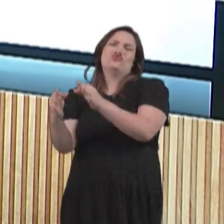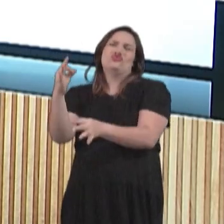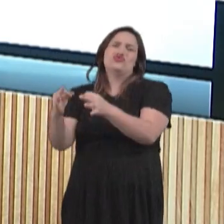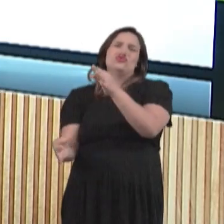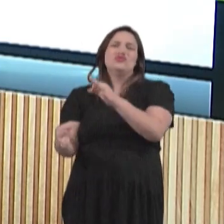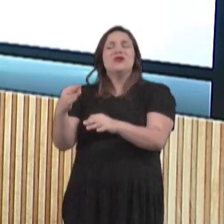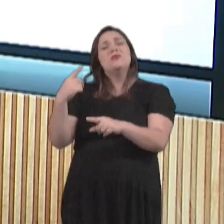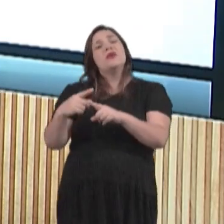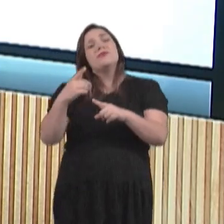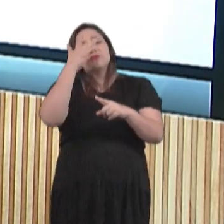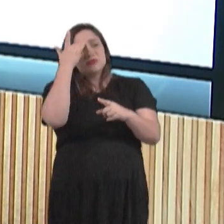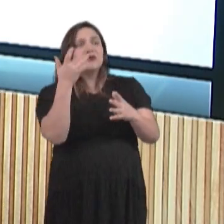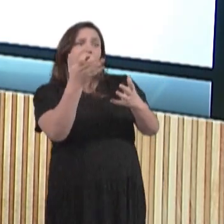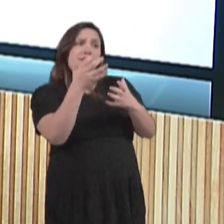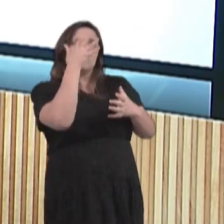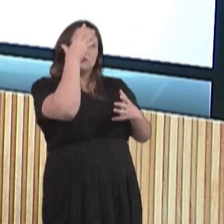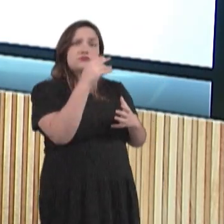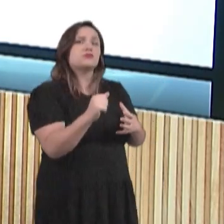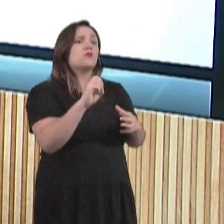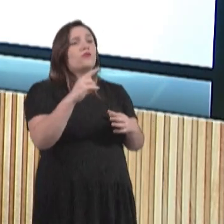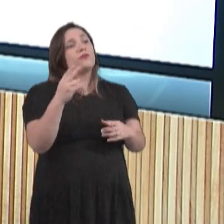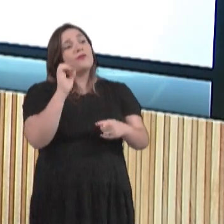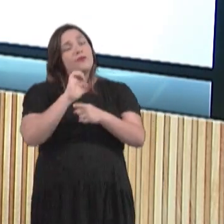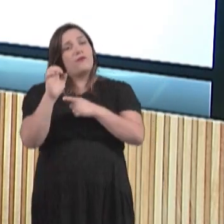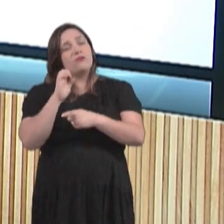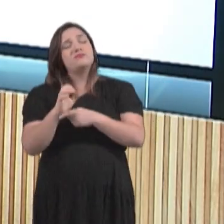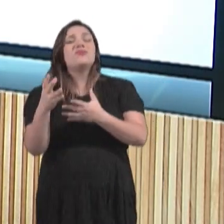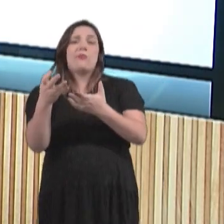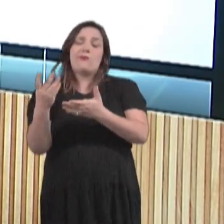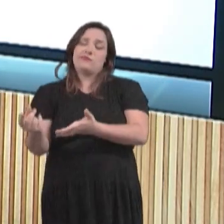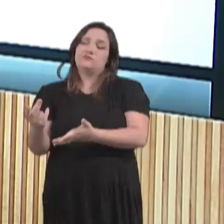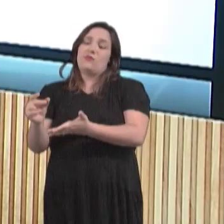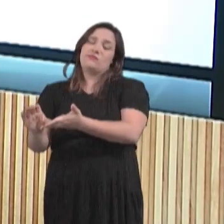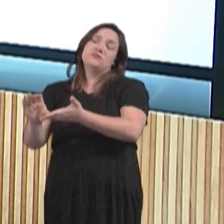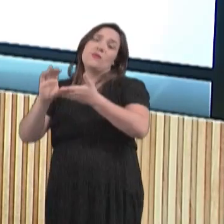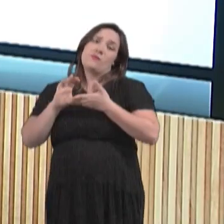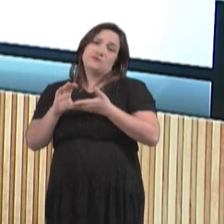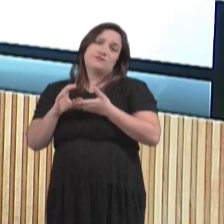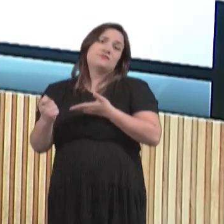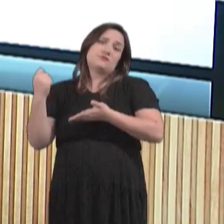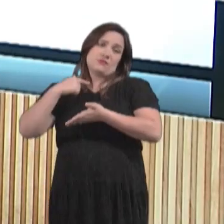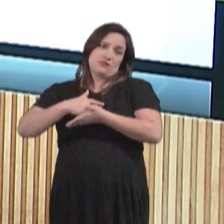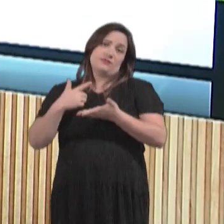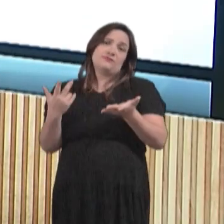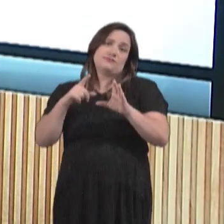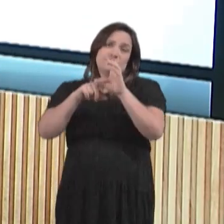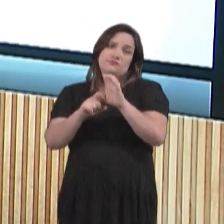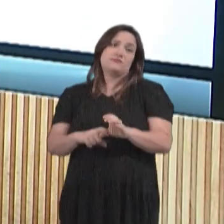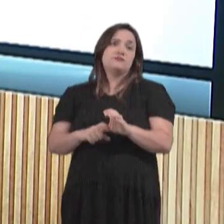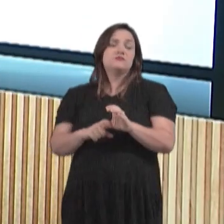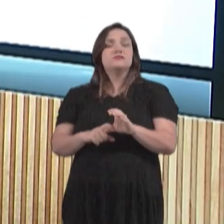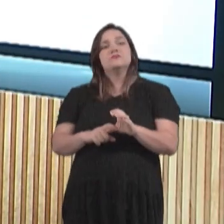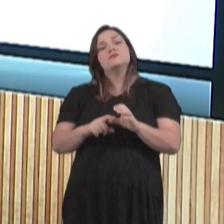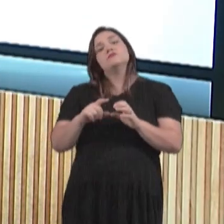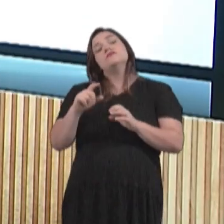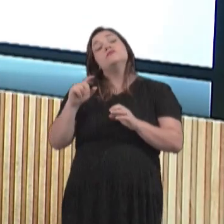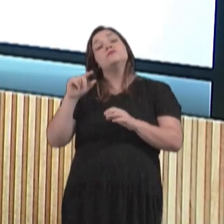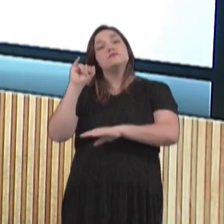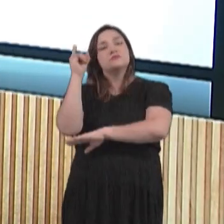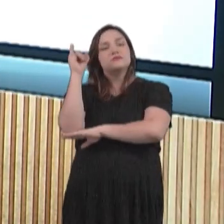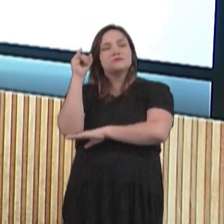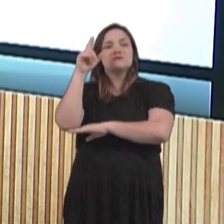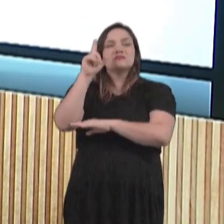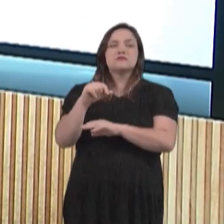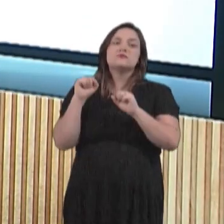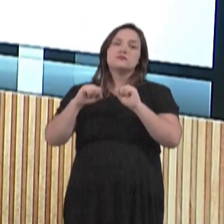contribuinte que quer acertar as contas, como também para o Estado que quer receber débitos em atraso, né? O governo, nesse projeto, oferece aí uma